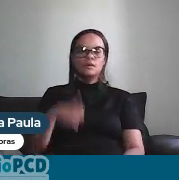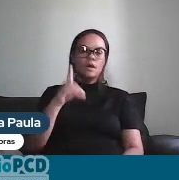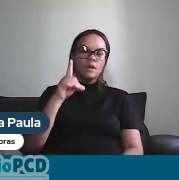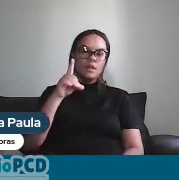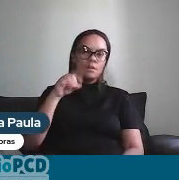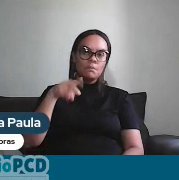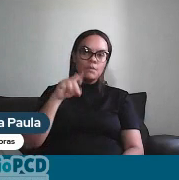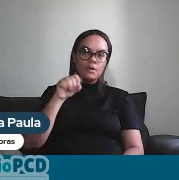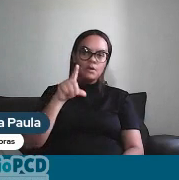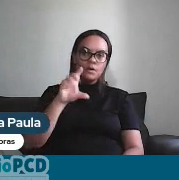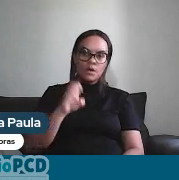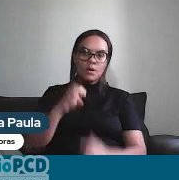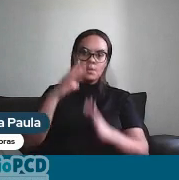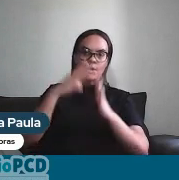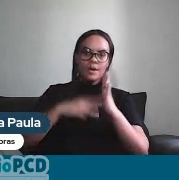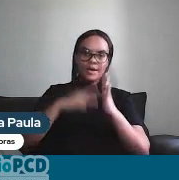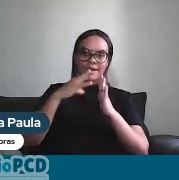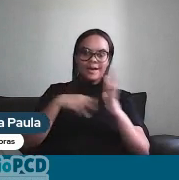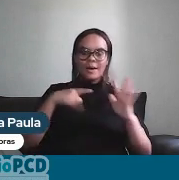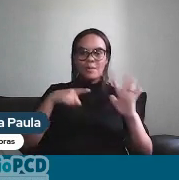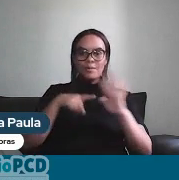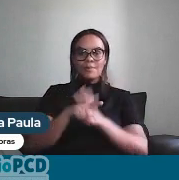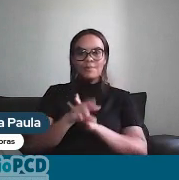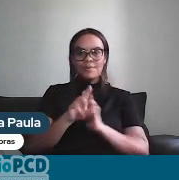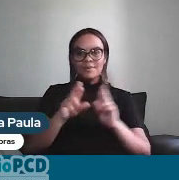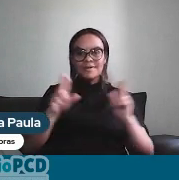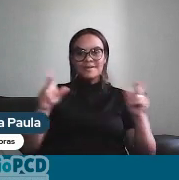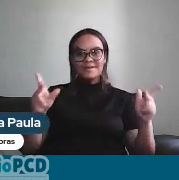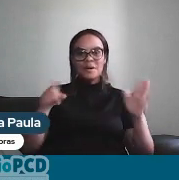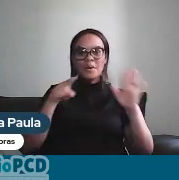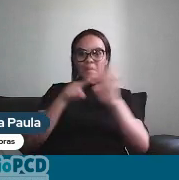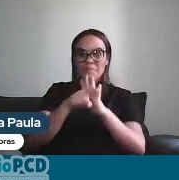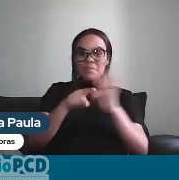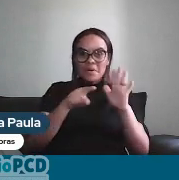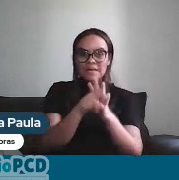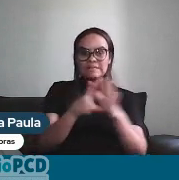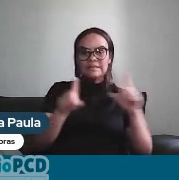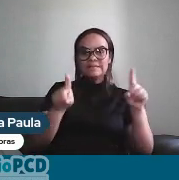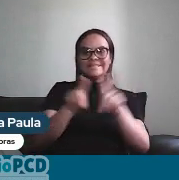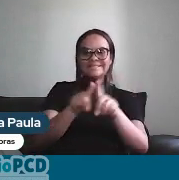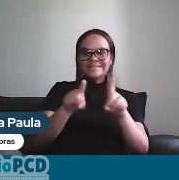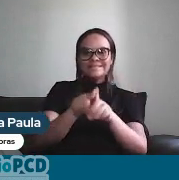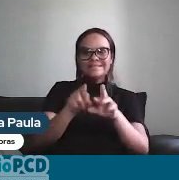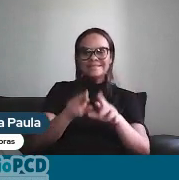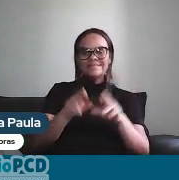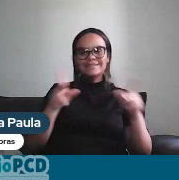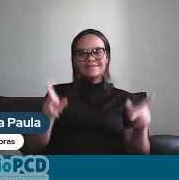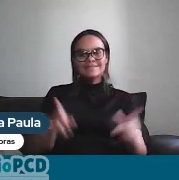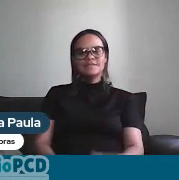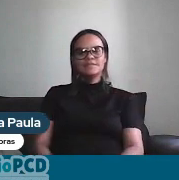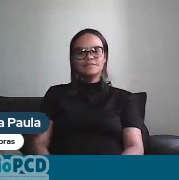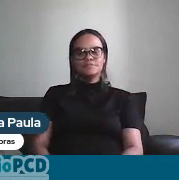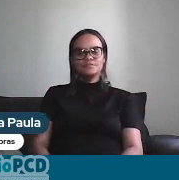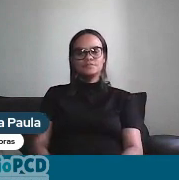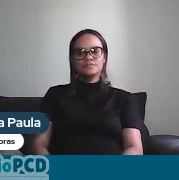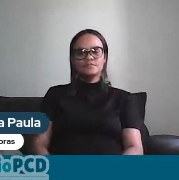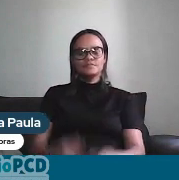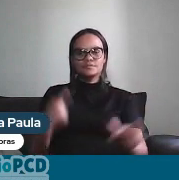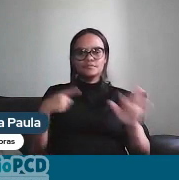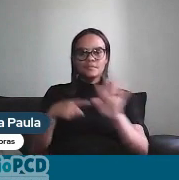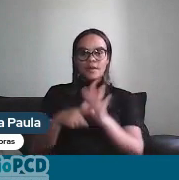a metodologia, as perguntas utilizadas foram diferentes, as perguntas